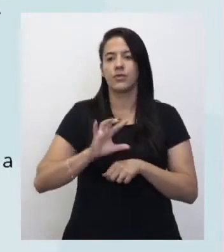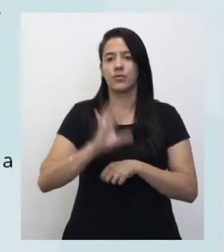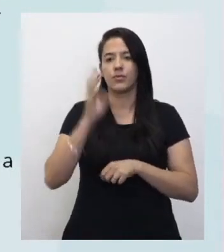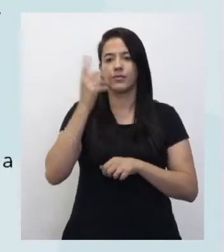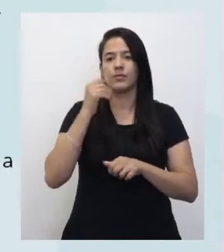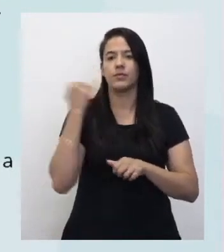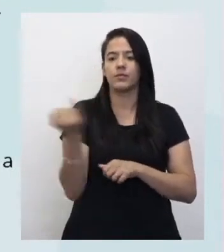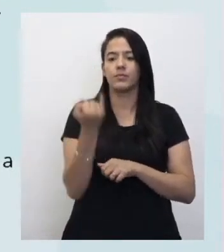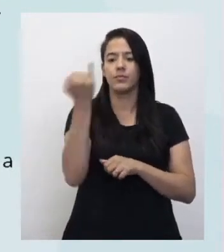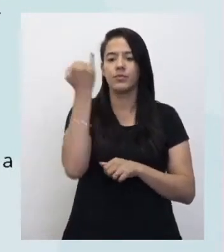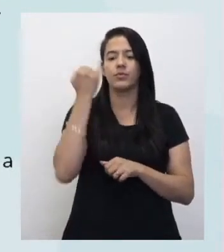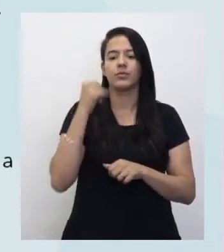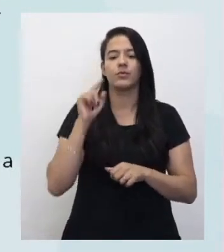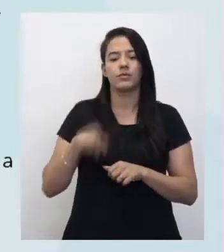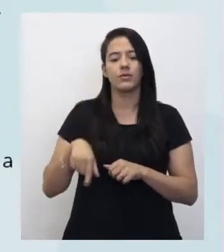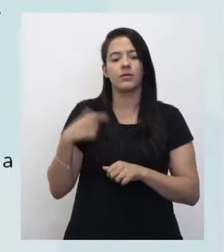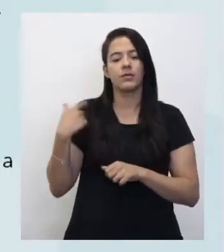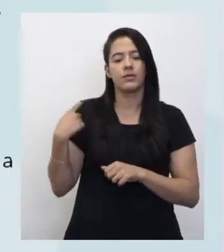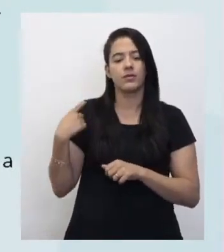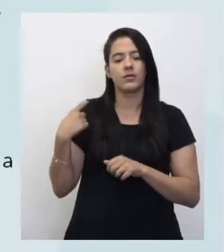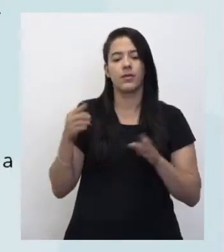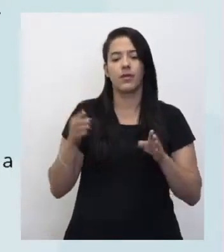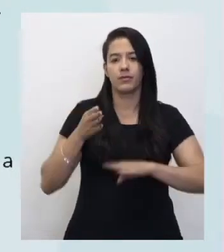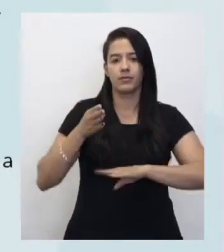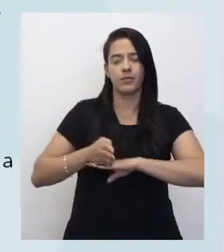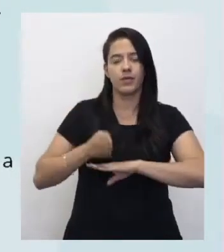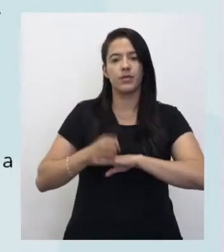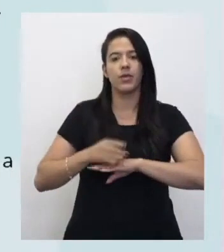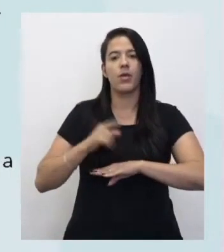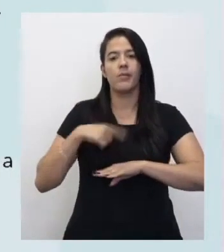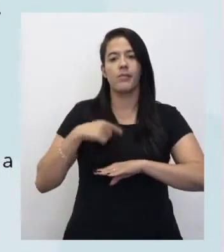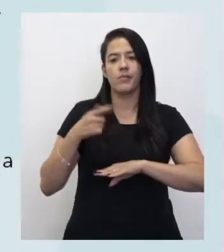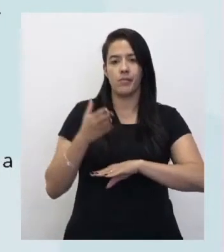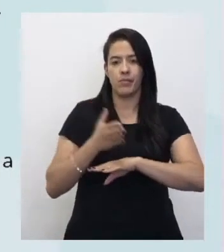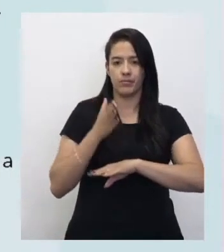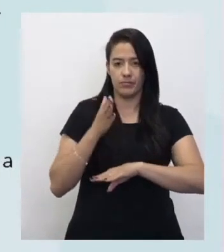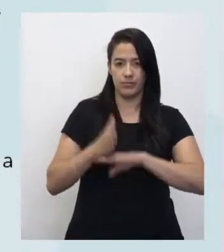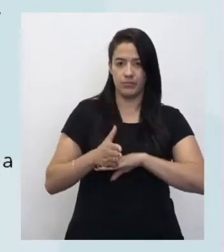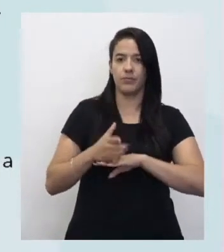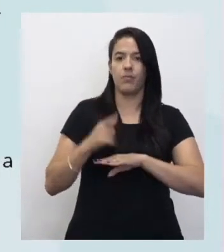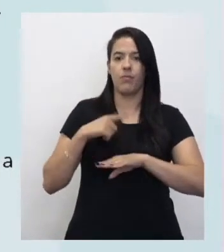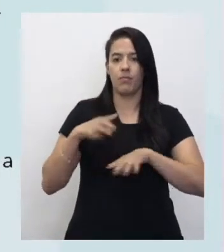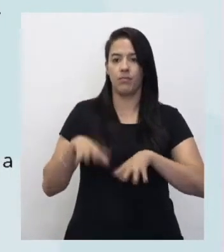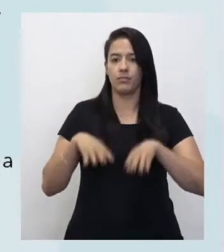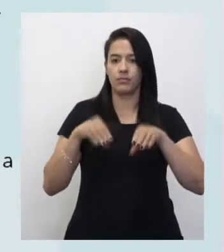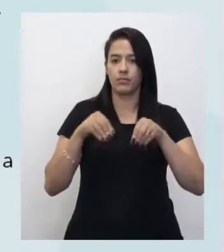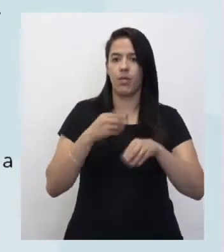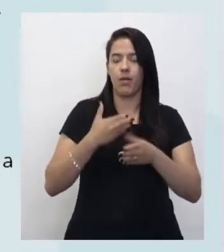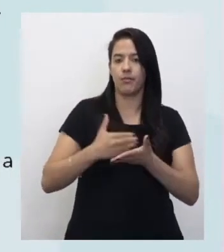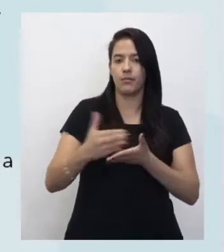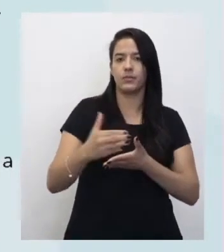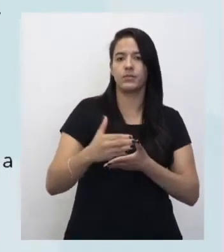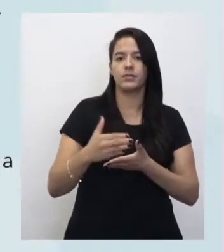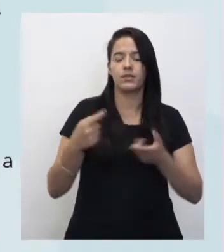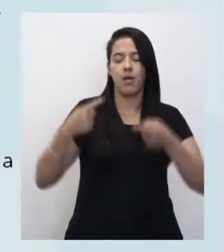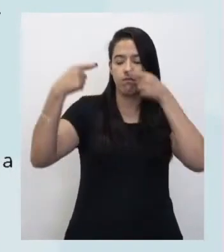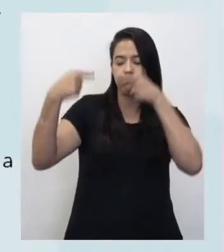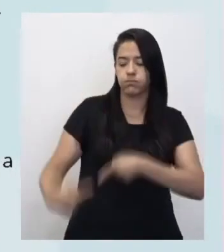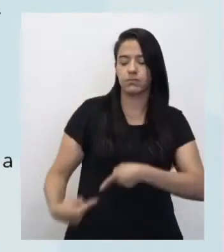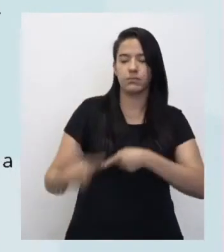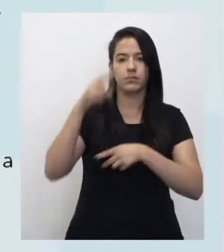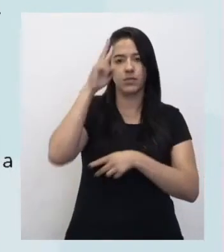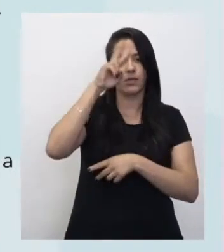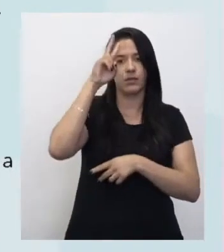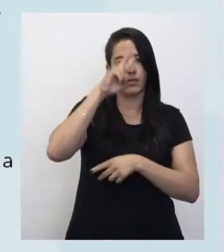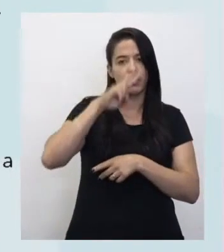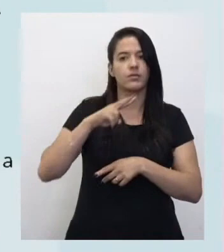da Idade Média para a Idade Moderna e vai começar e dar o pontapé inicial para essa rivalidade